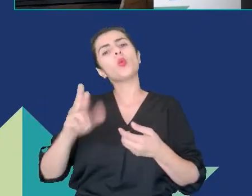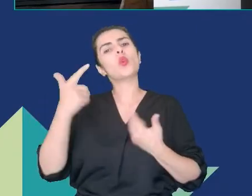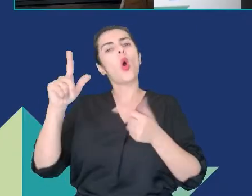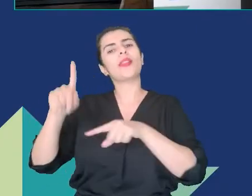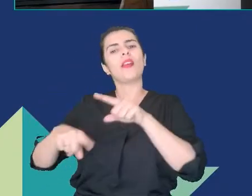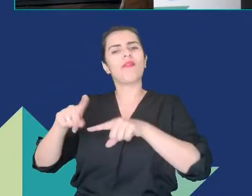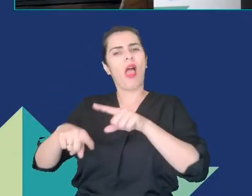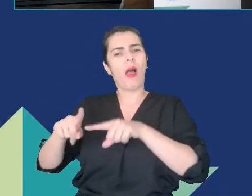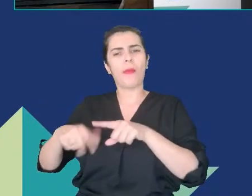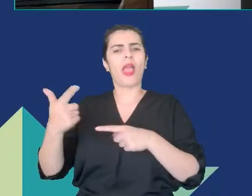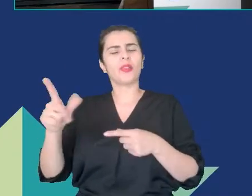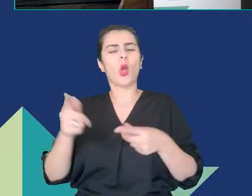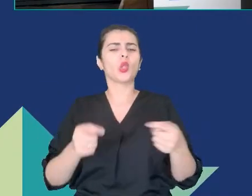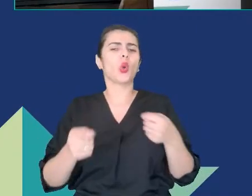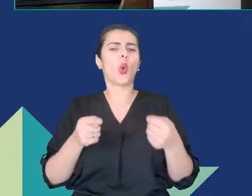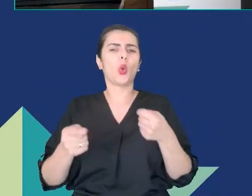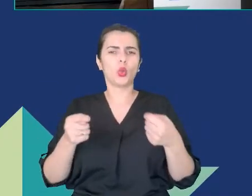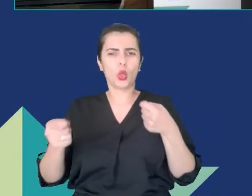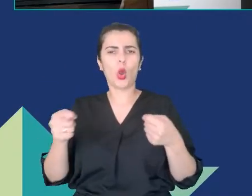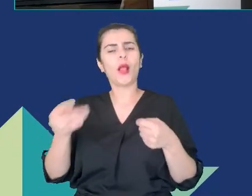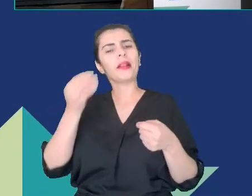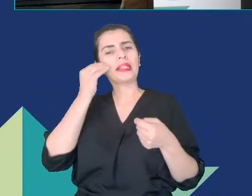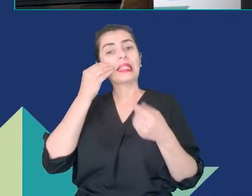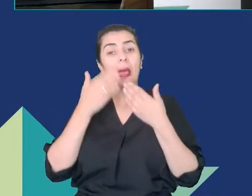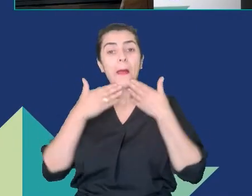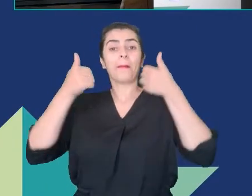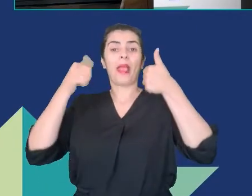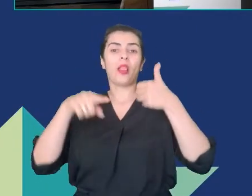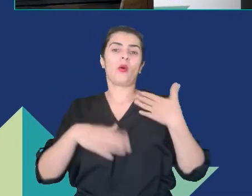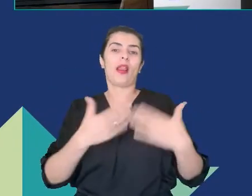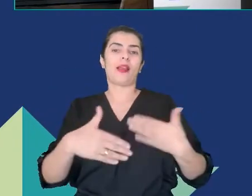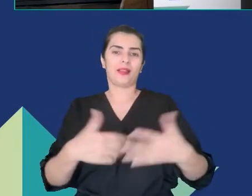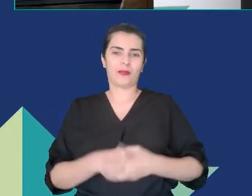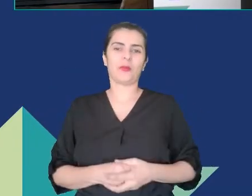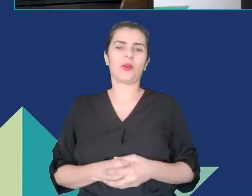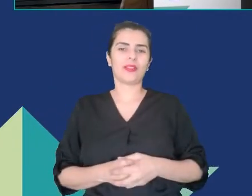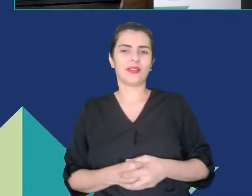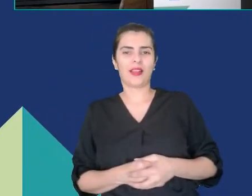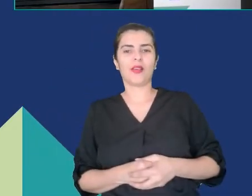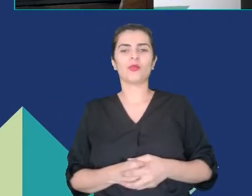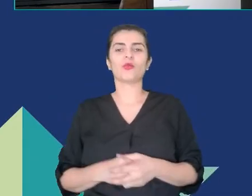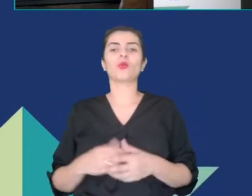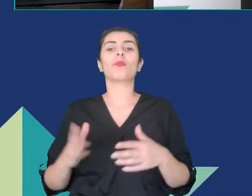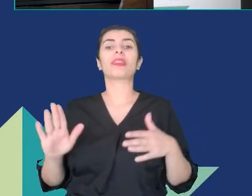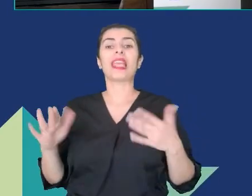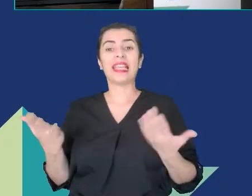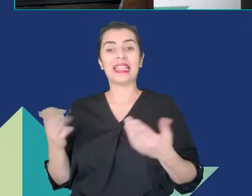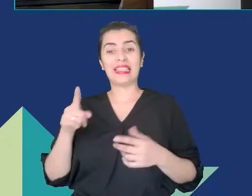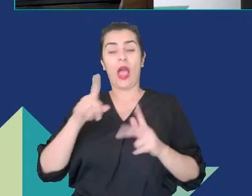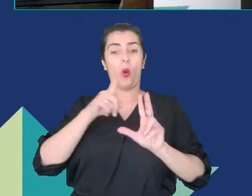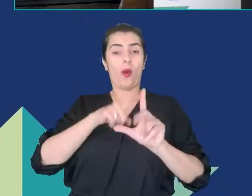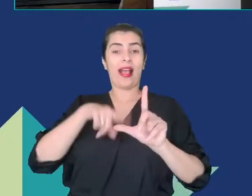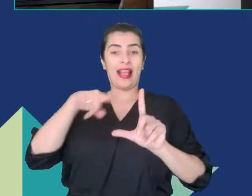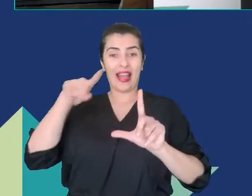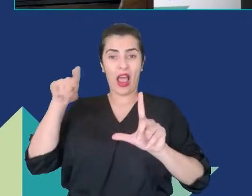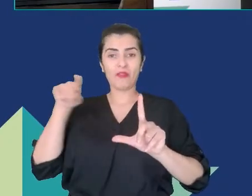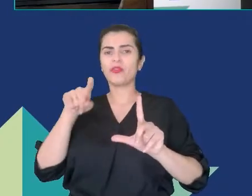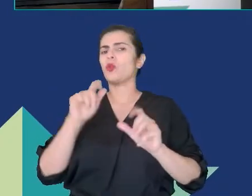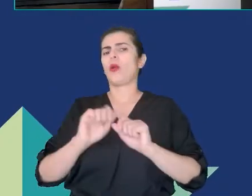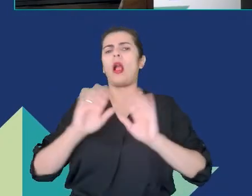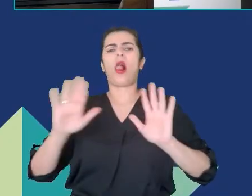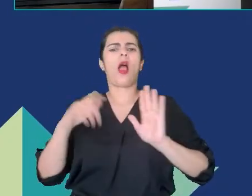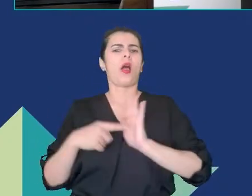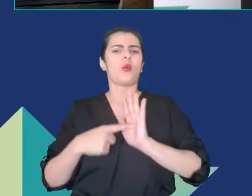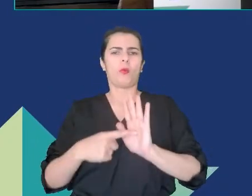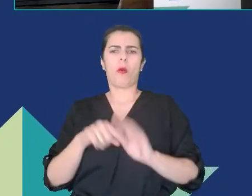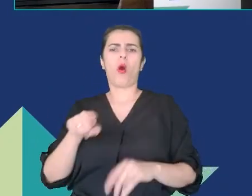controle para melhorar o processo. Com isso, assim, esse gráfico ele mostra claramente, né, o